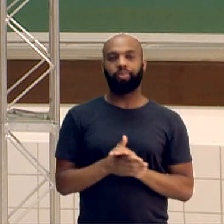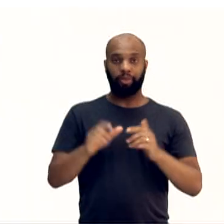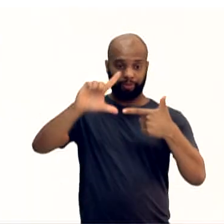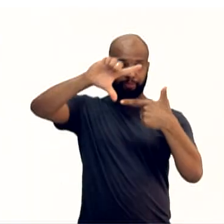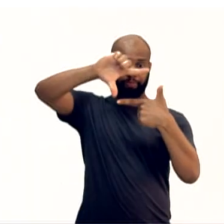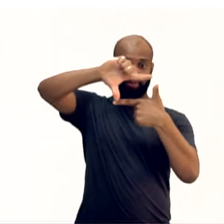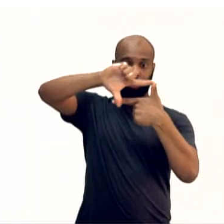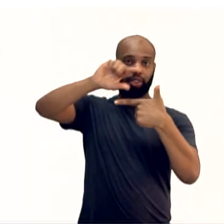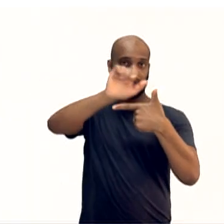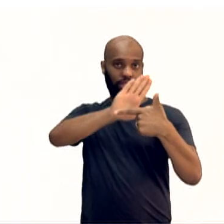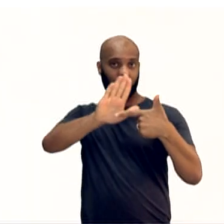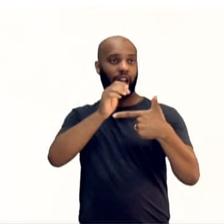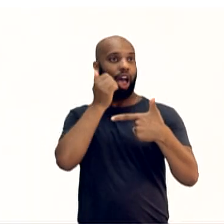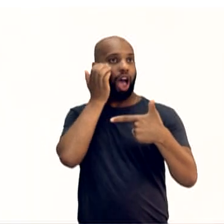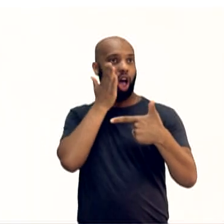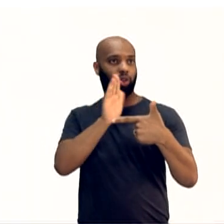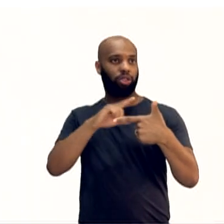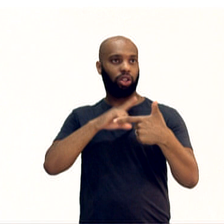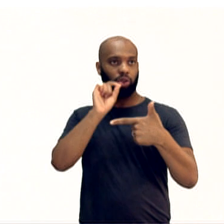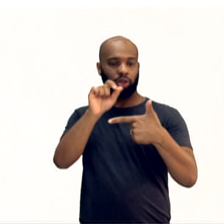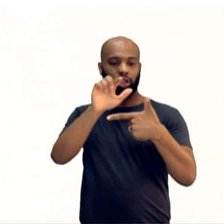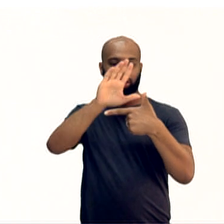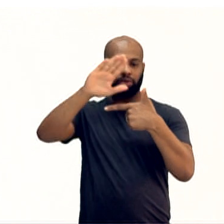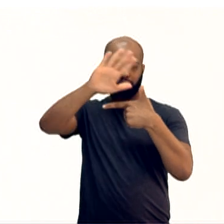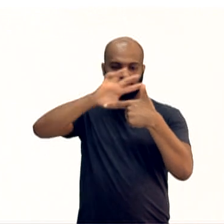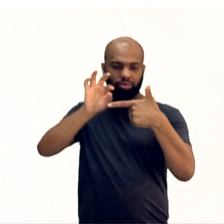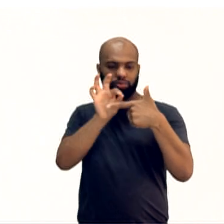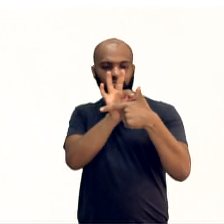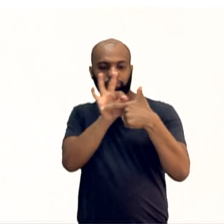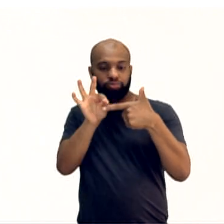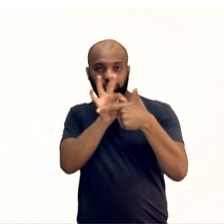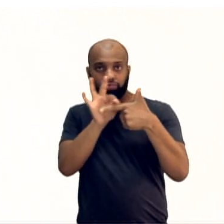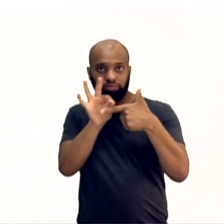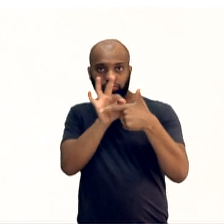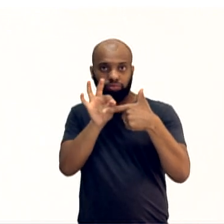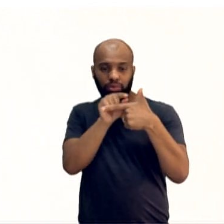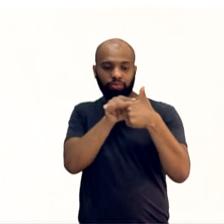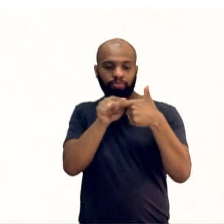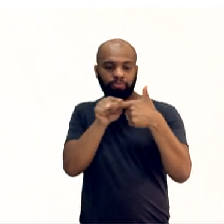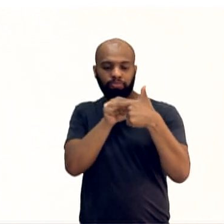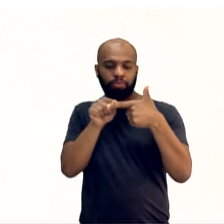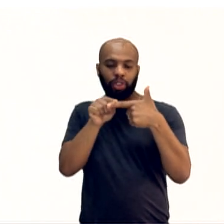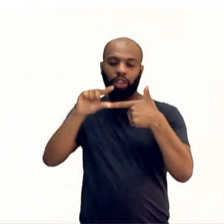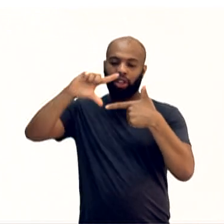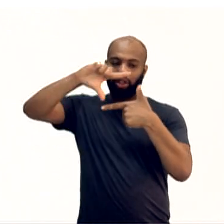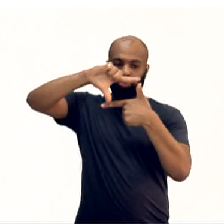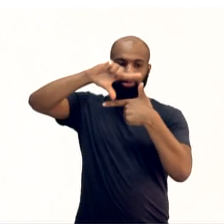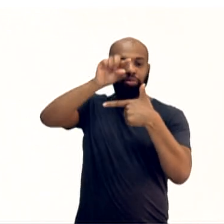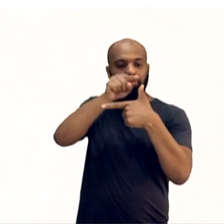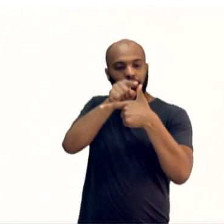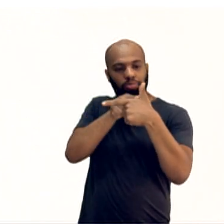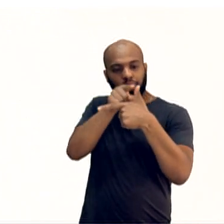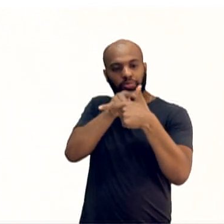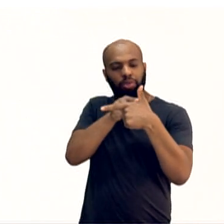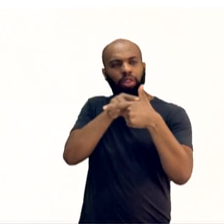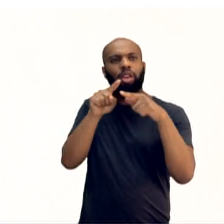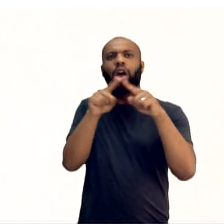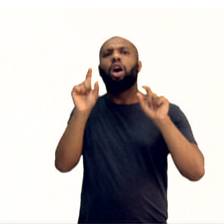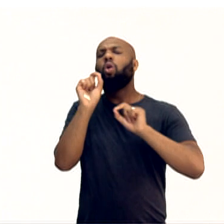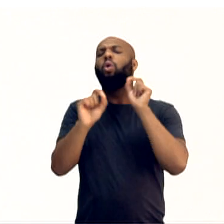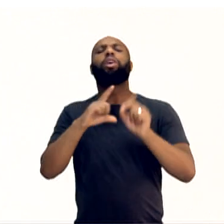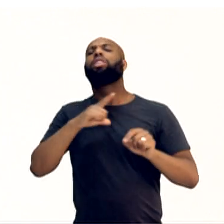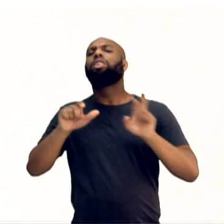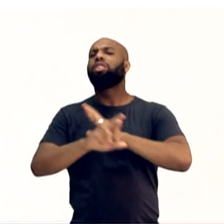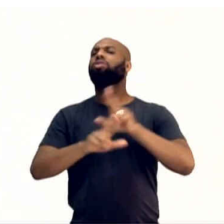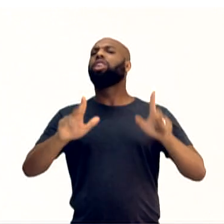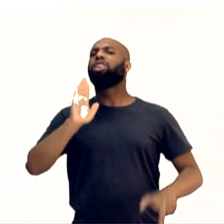vai encontrar o quê? O comprimento dele pela sua largura. E o que tem de diferente do que a